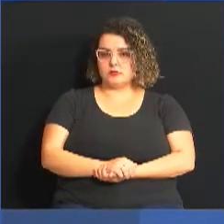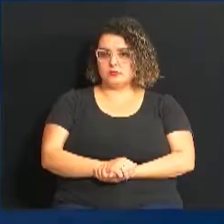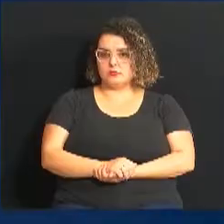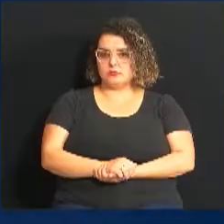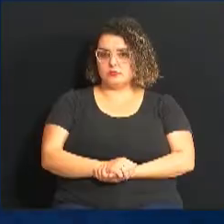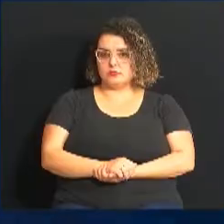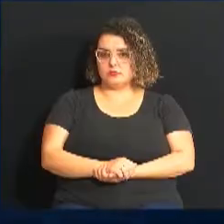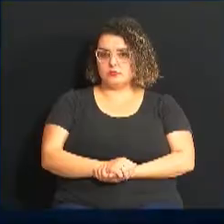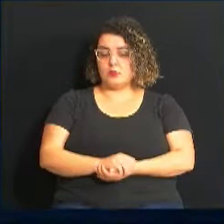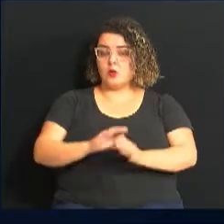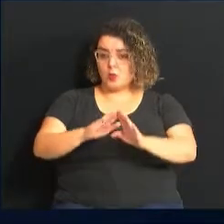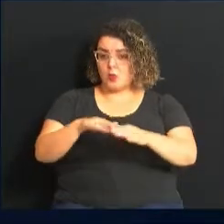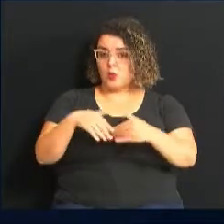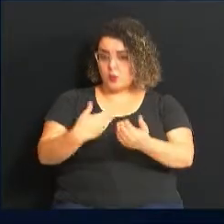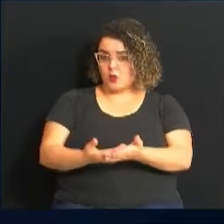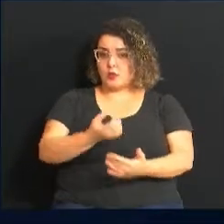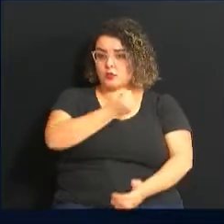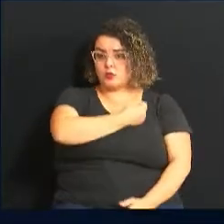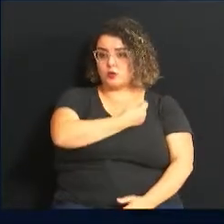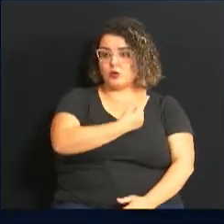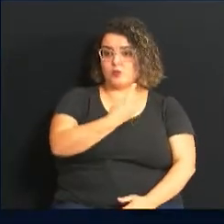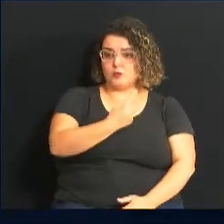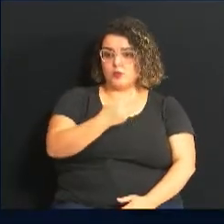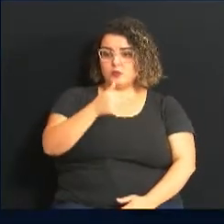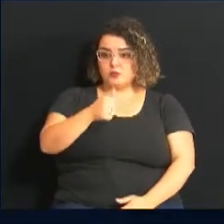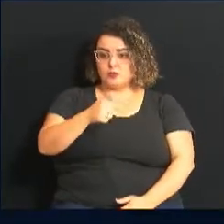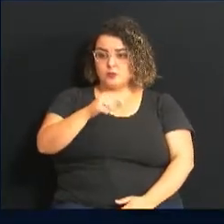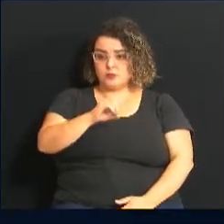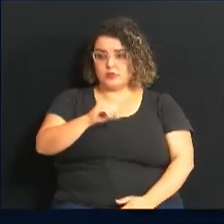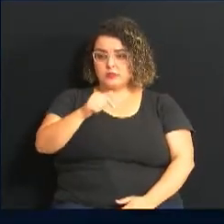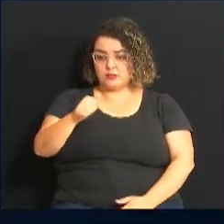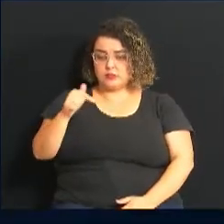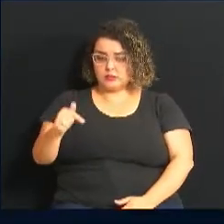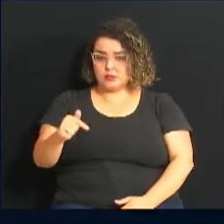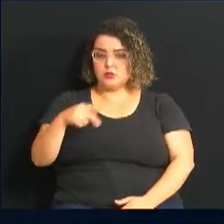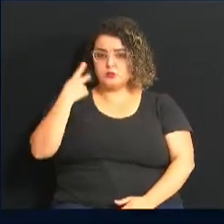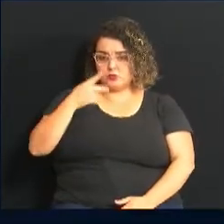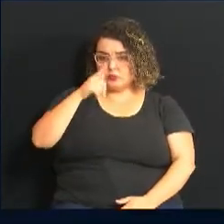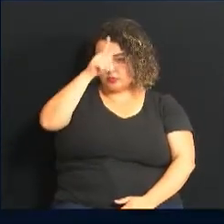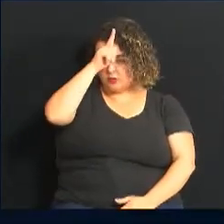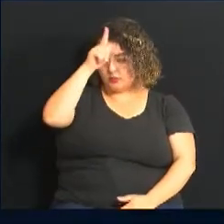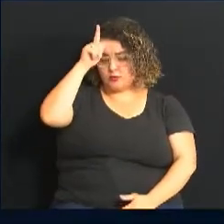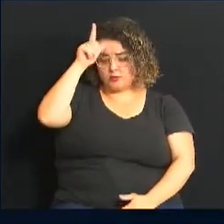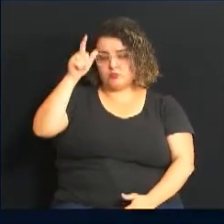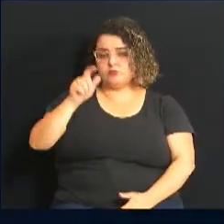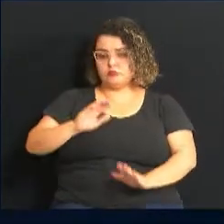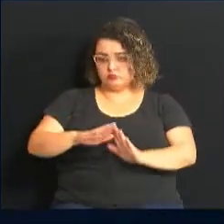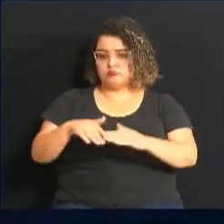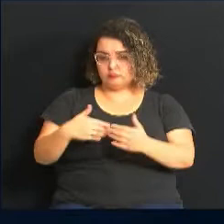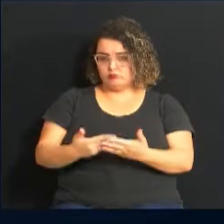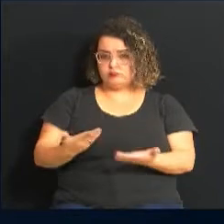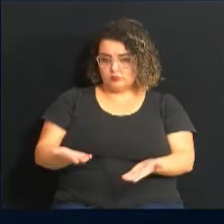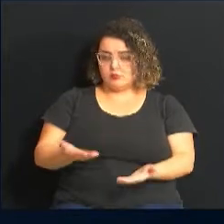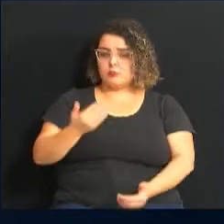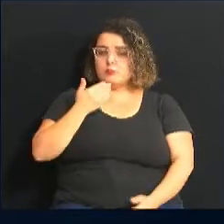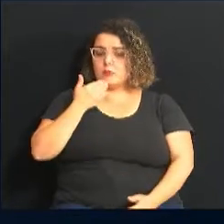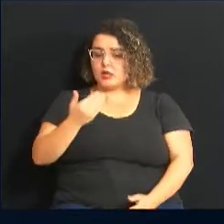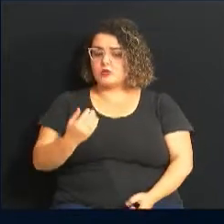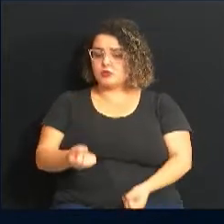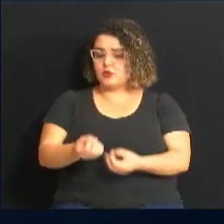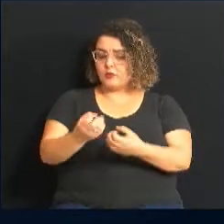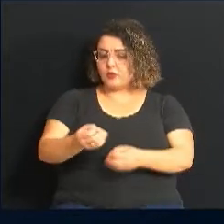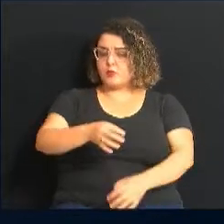O requerimento número 1077 deste ano, de autoria do vereador Gustavo Peta, pede informações à prefeitura